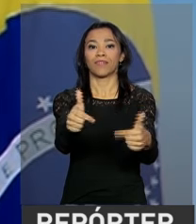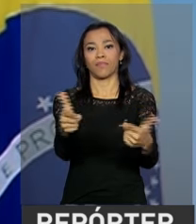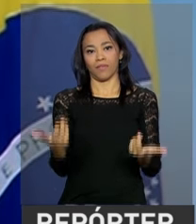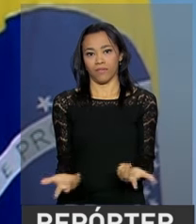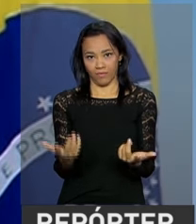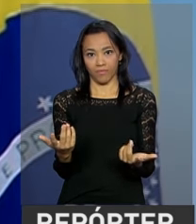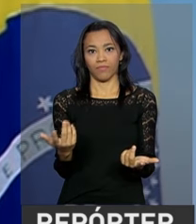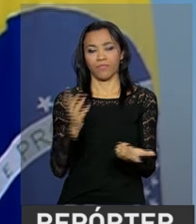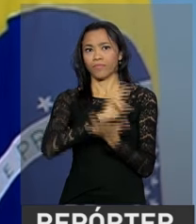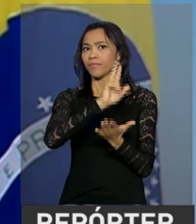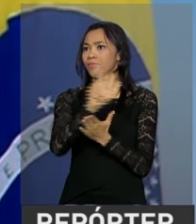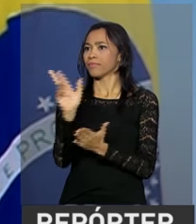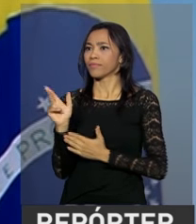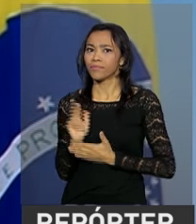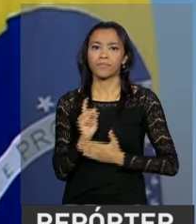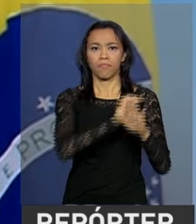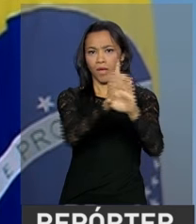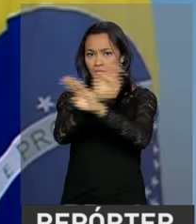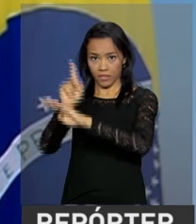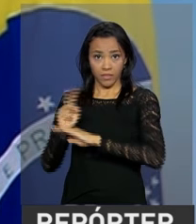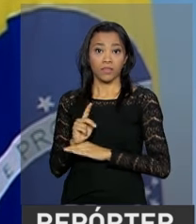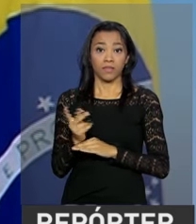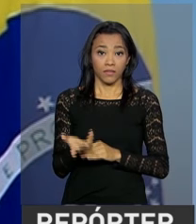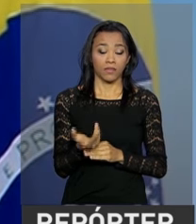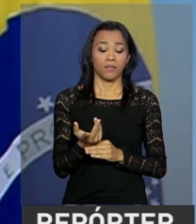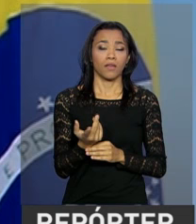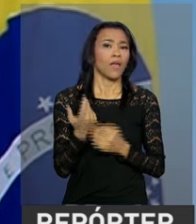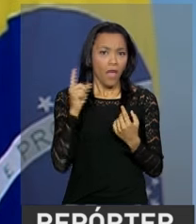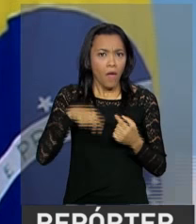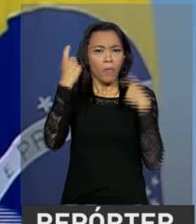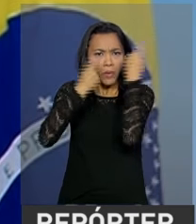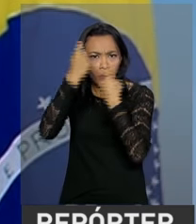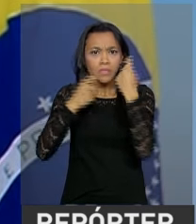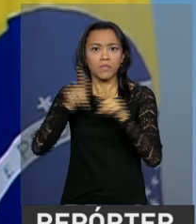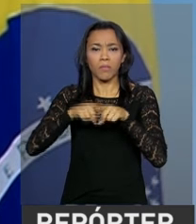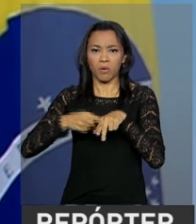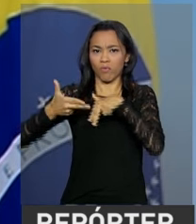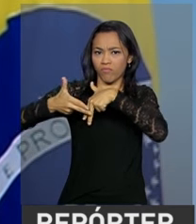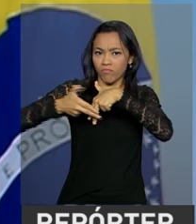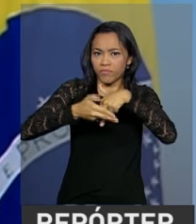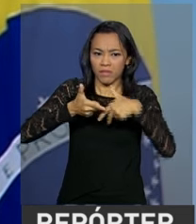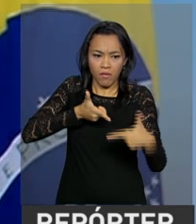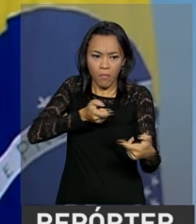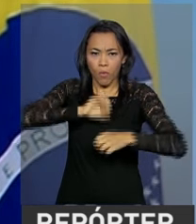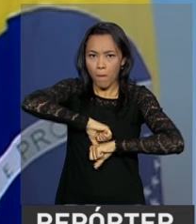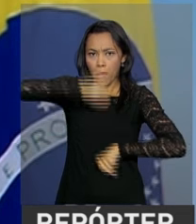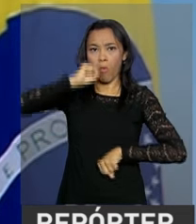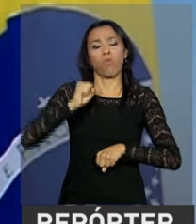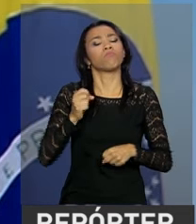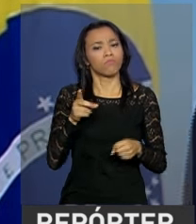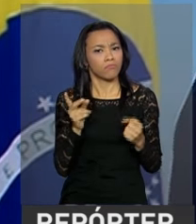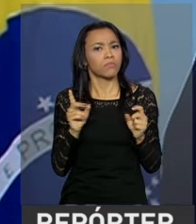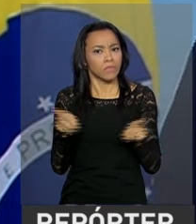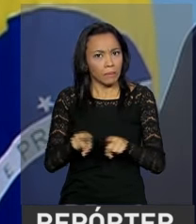isso, nos vários países, né? É uma preocupação com o terrorismo, não é? Pelo menos os